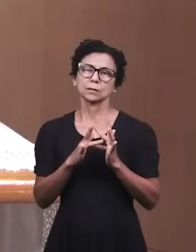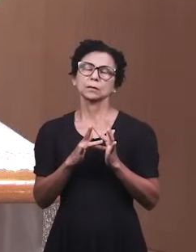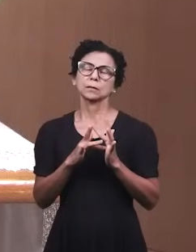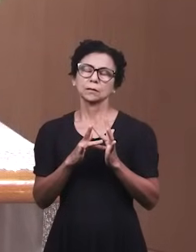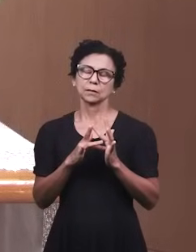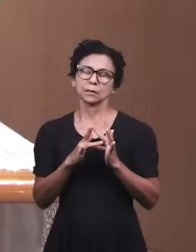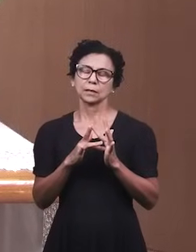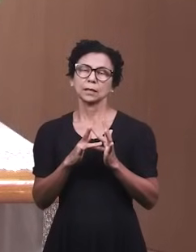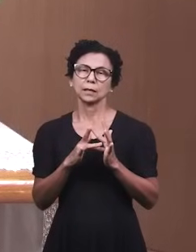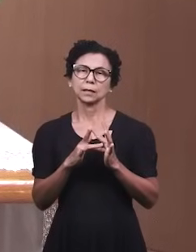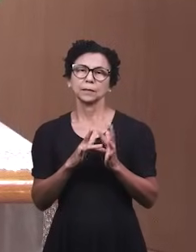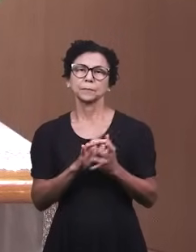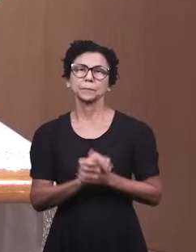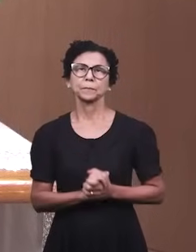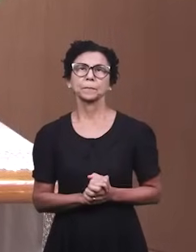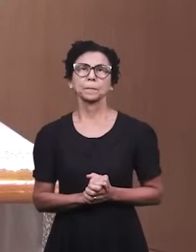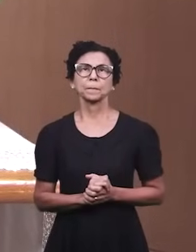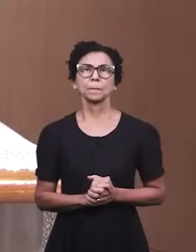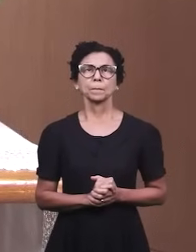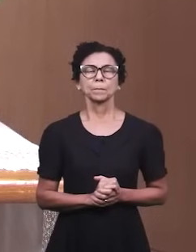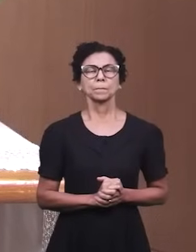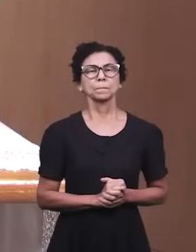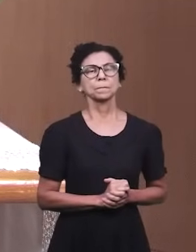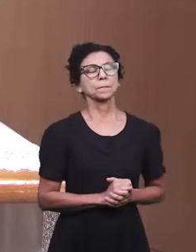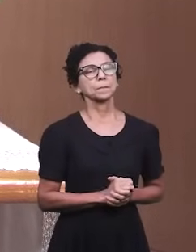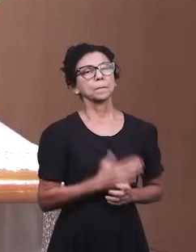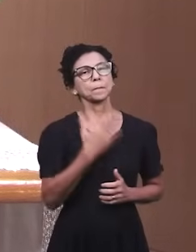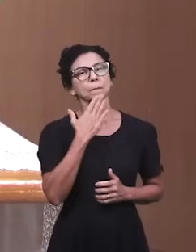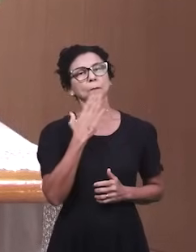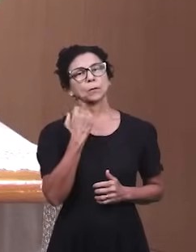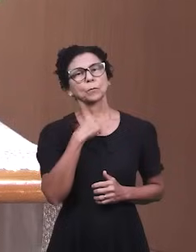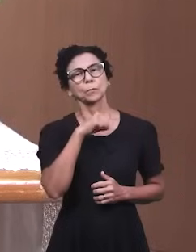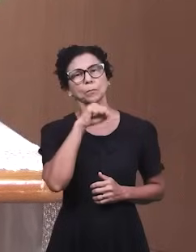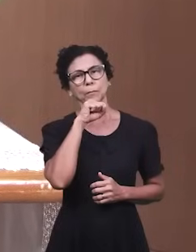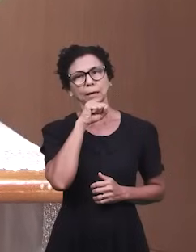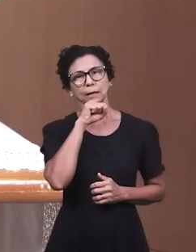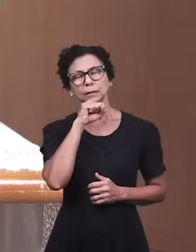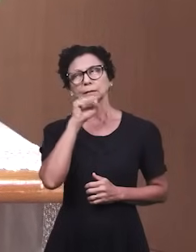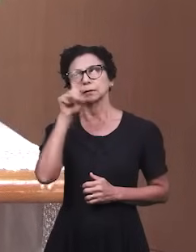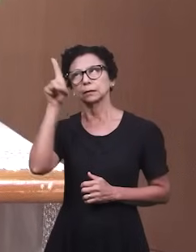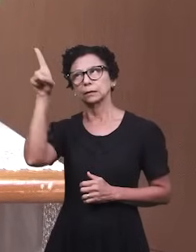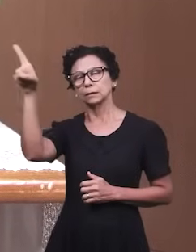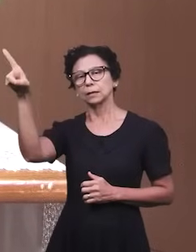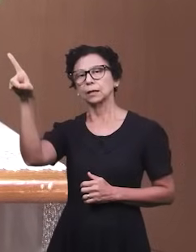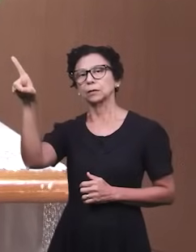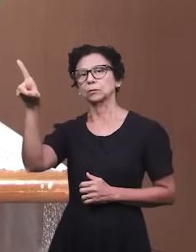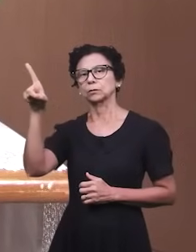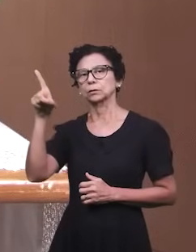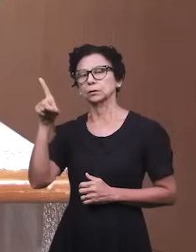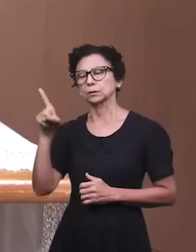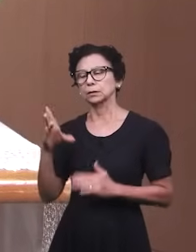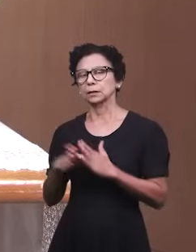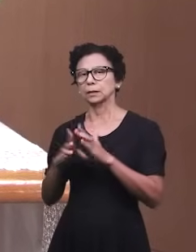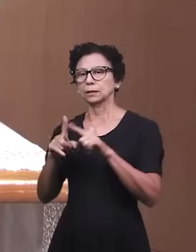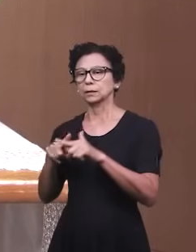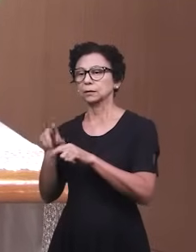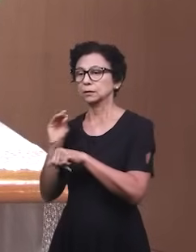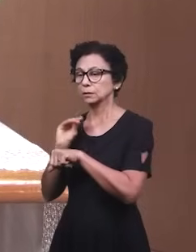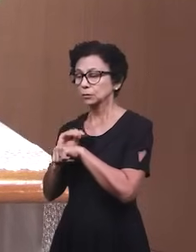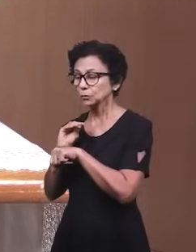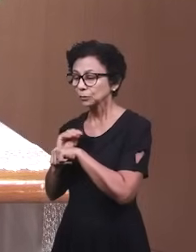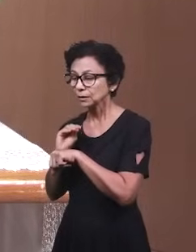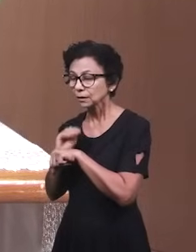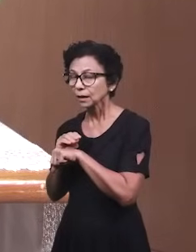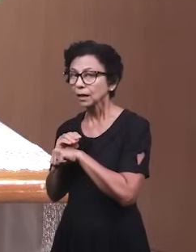aguardo. O Pai tem guardado a Igreja fiel, como a menina dos seus olhos,